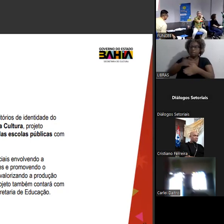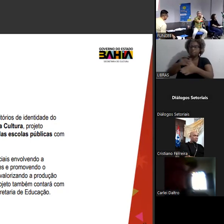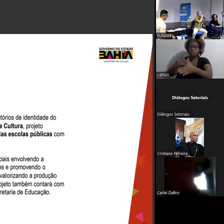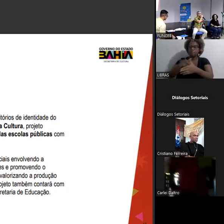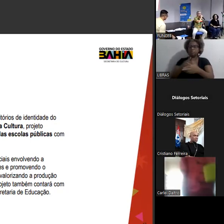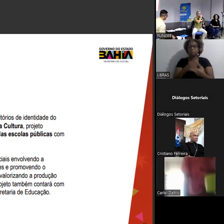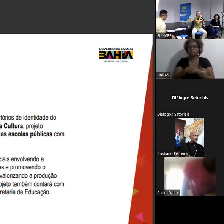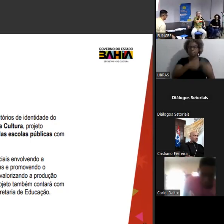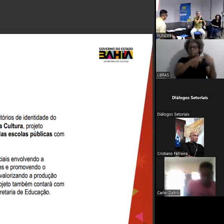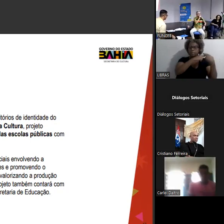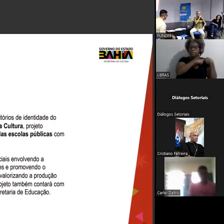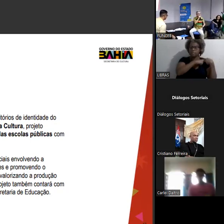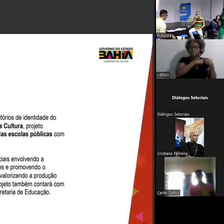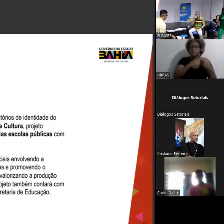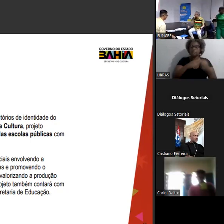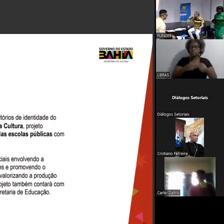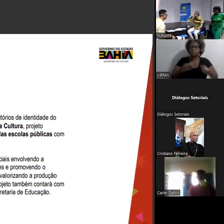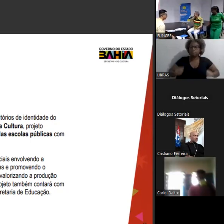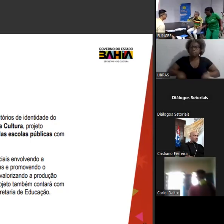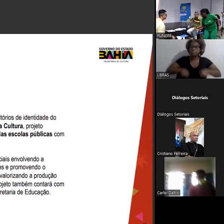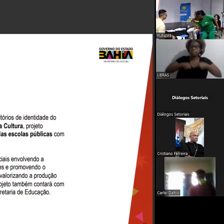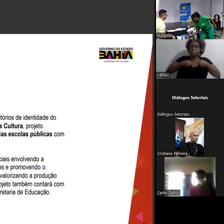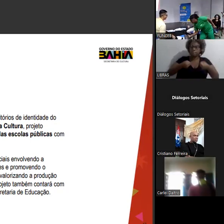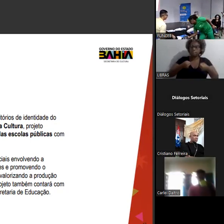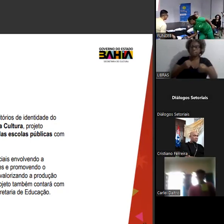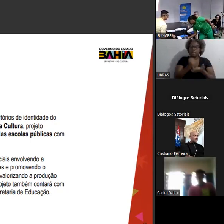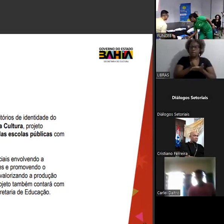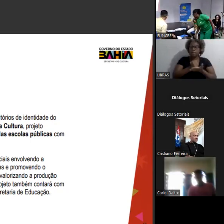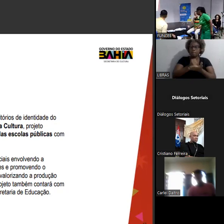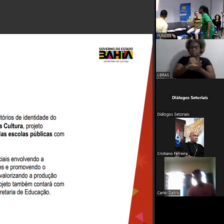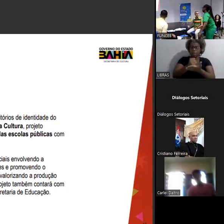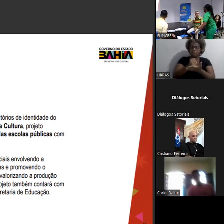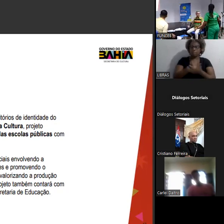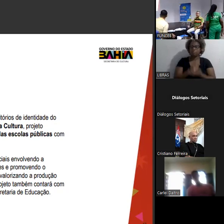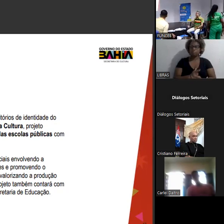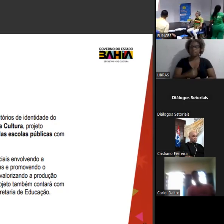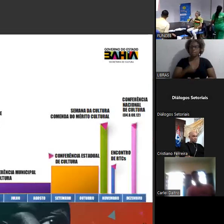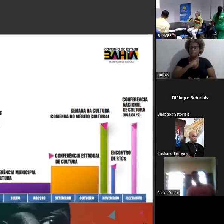apoiar aquela cultura que já está lá, que já existe em todos os municípios.